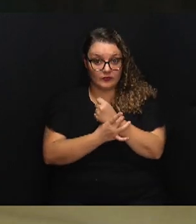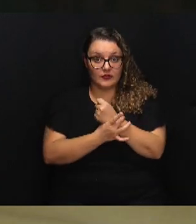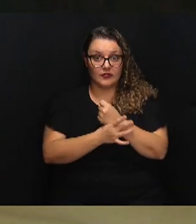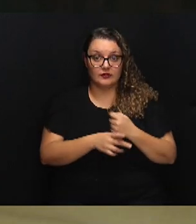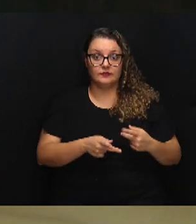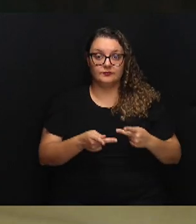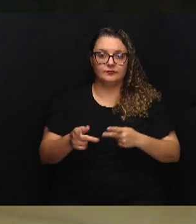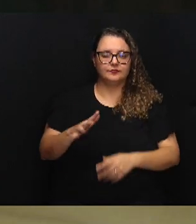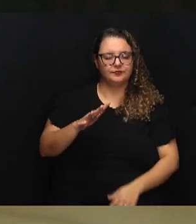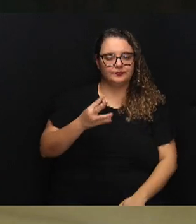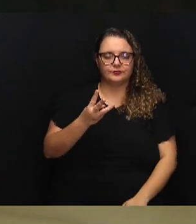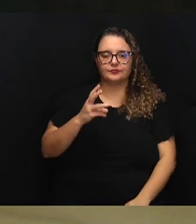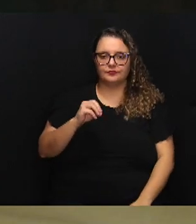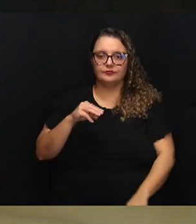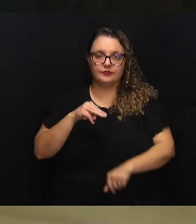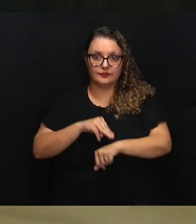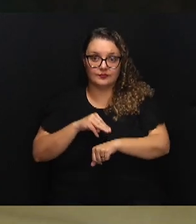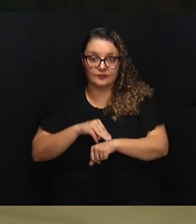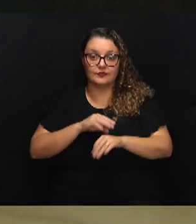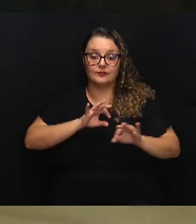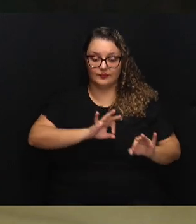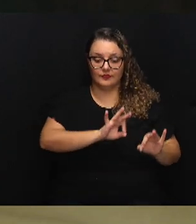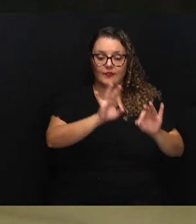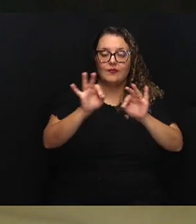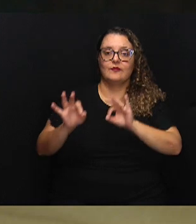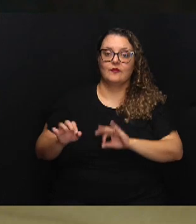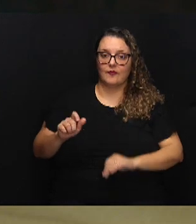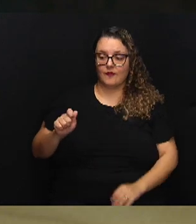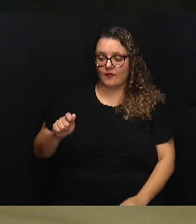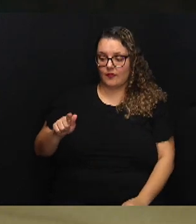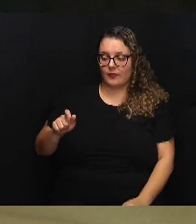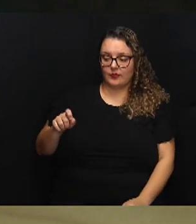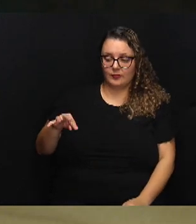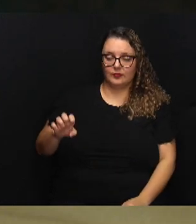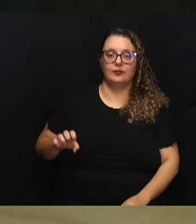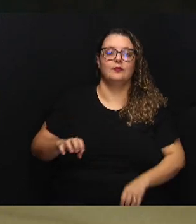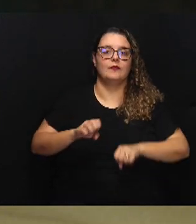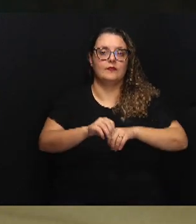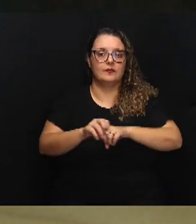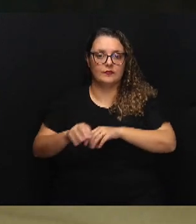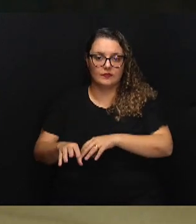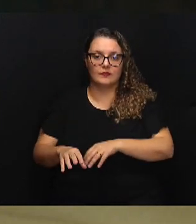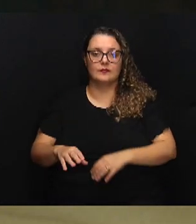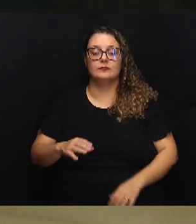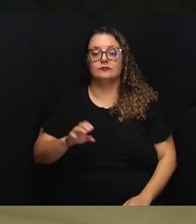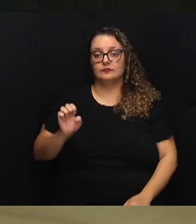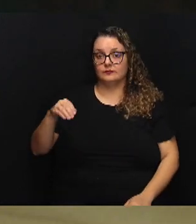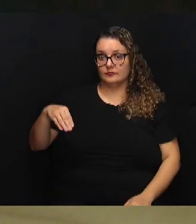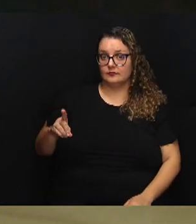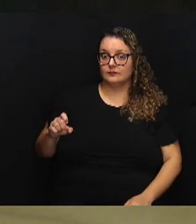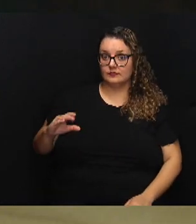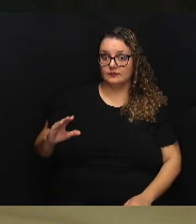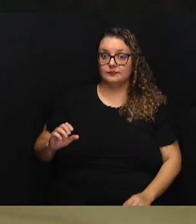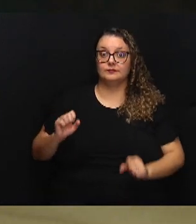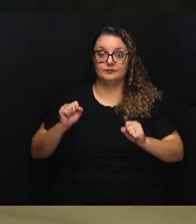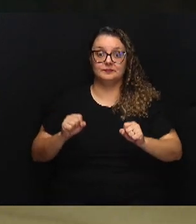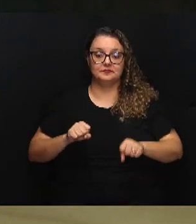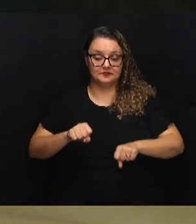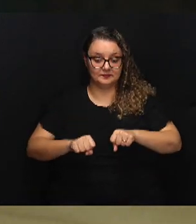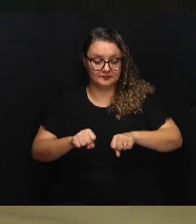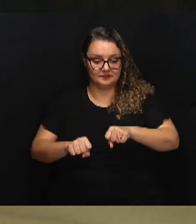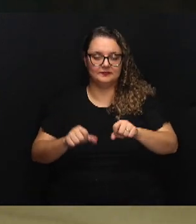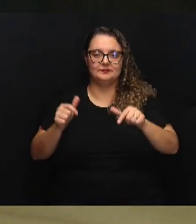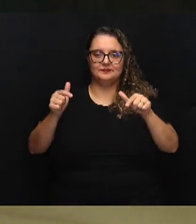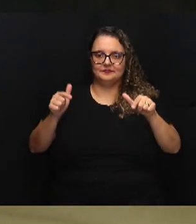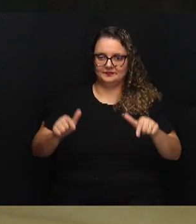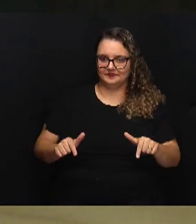dura cerca de 30 minutos, é acompanhada por agentes e educadores da Indec. As crianças, elas podem andar de bicicleta no